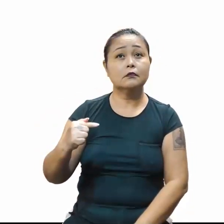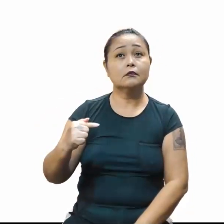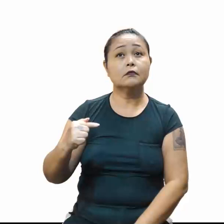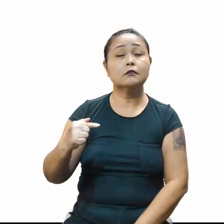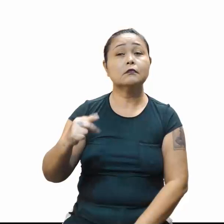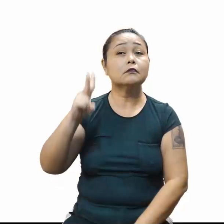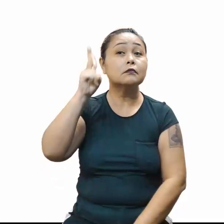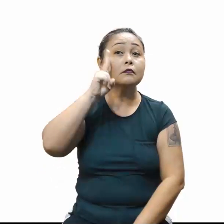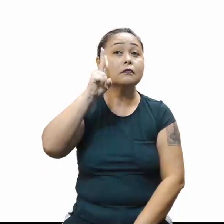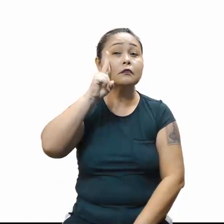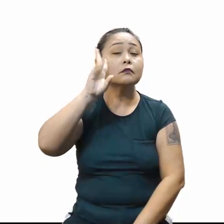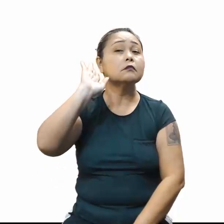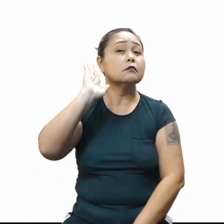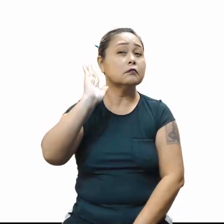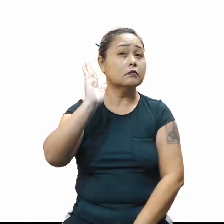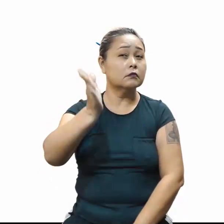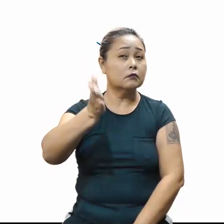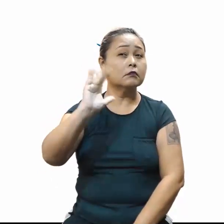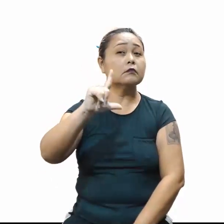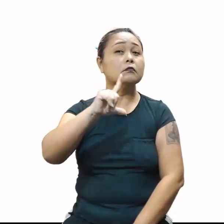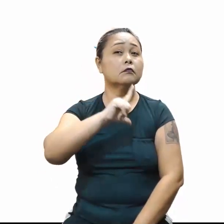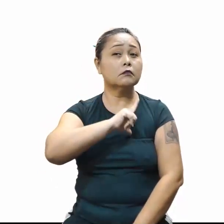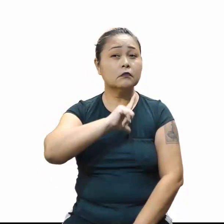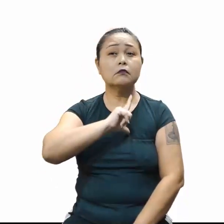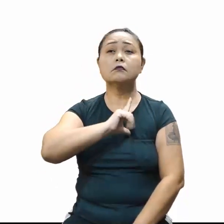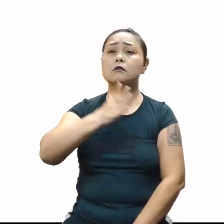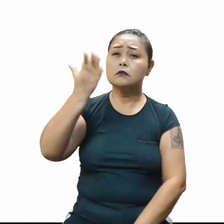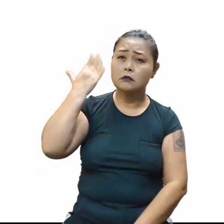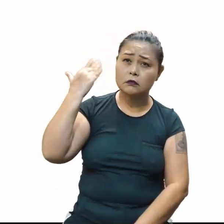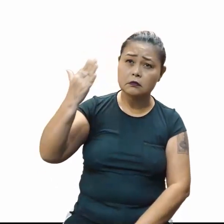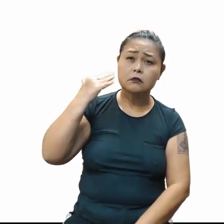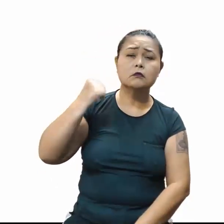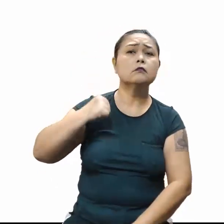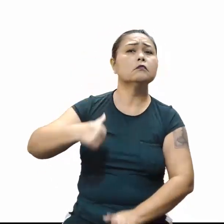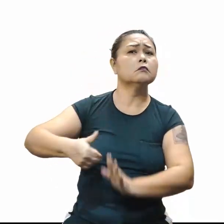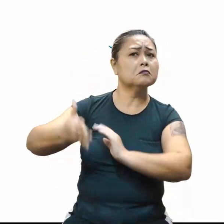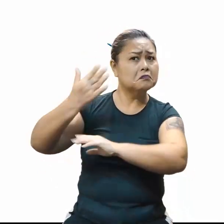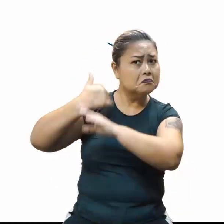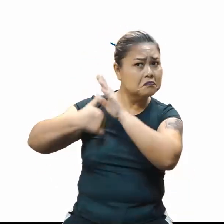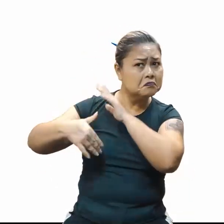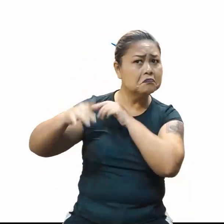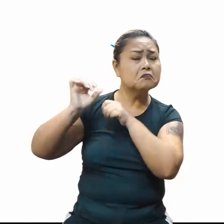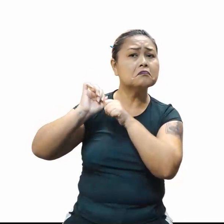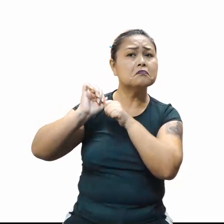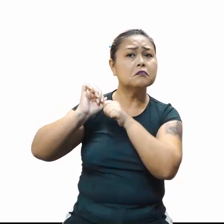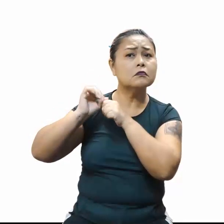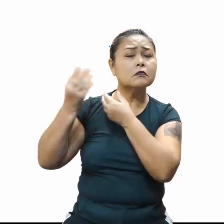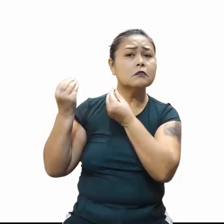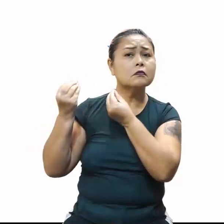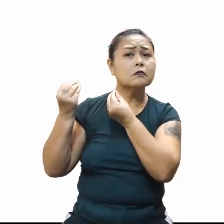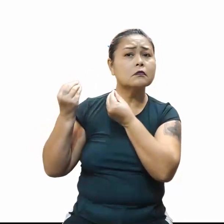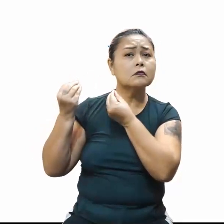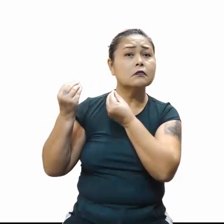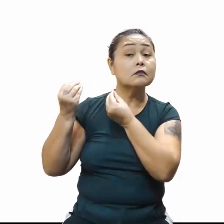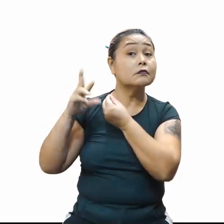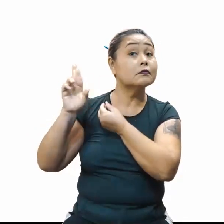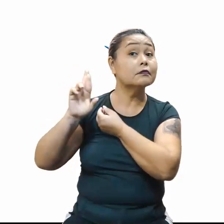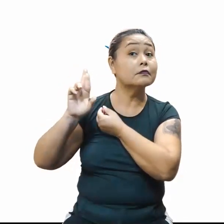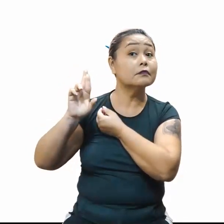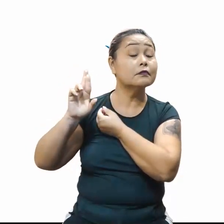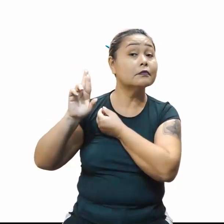1957. Lembrando que ele já tinha sido indicado anteriormente por